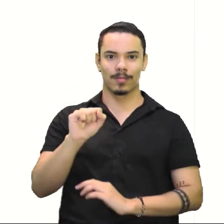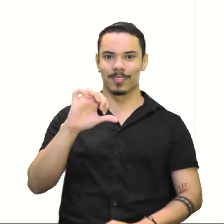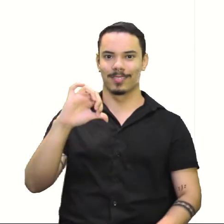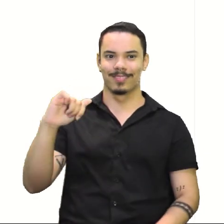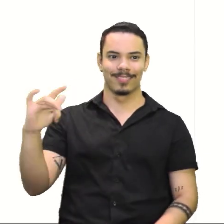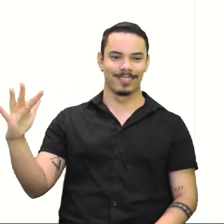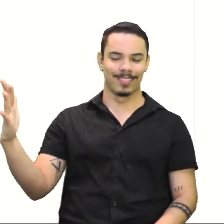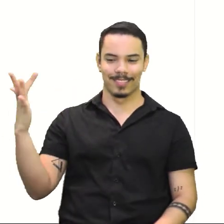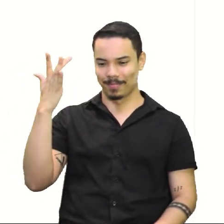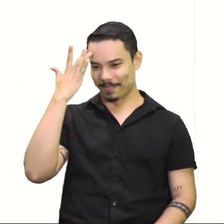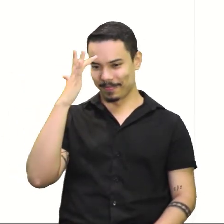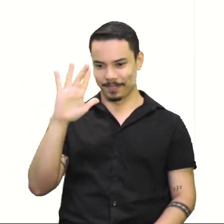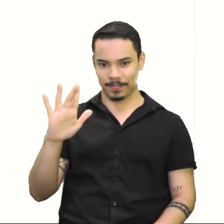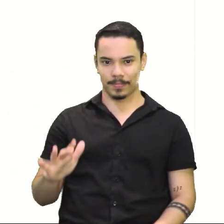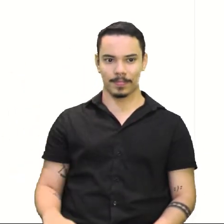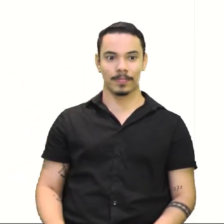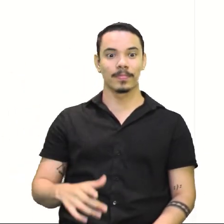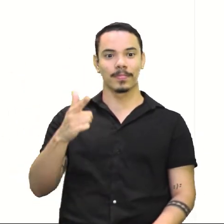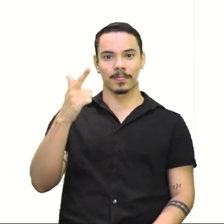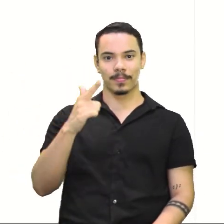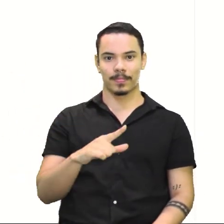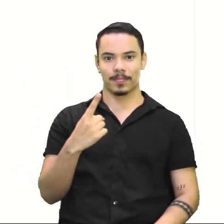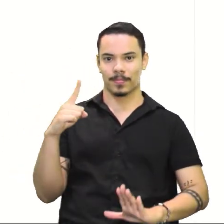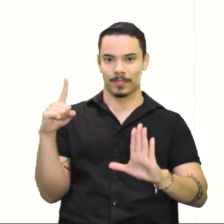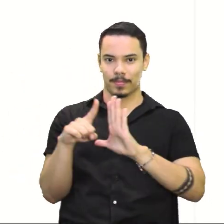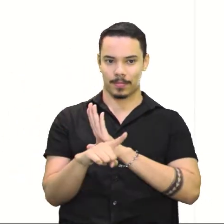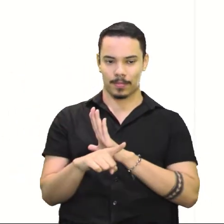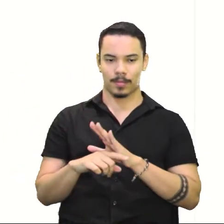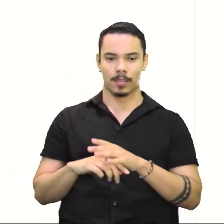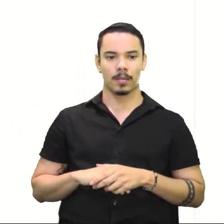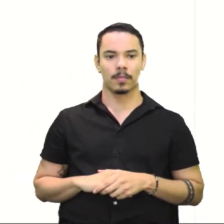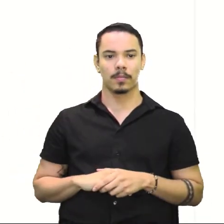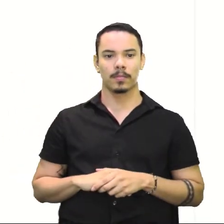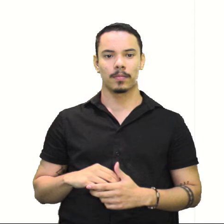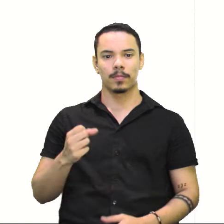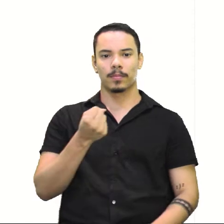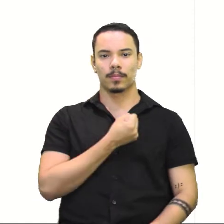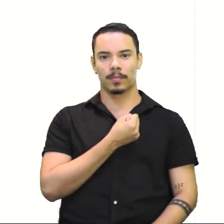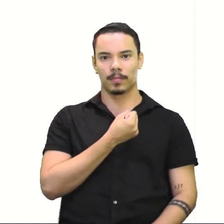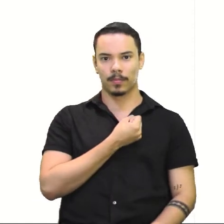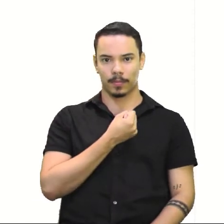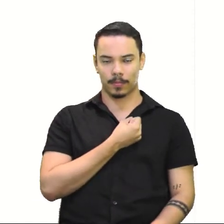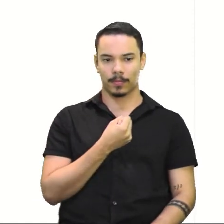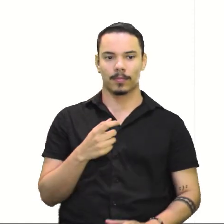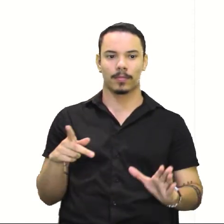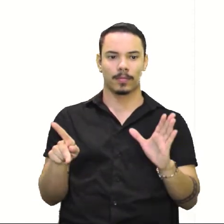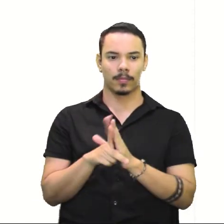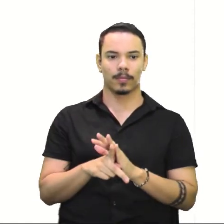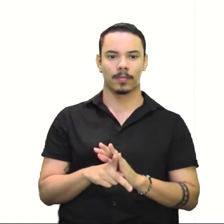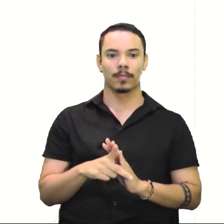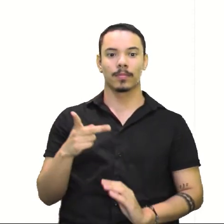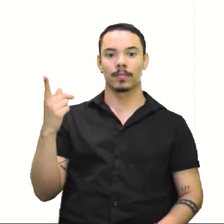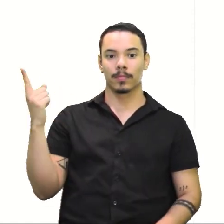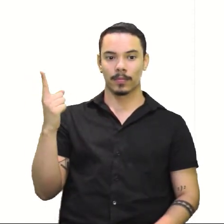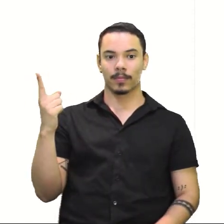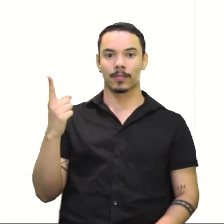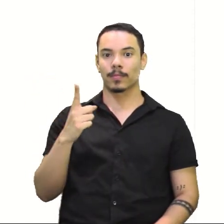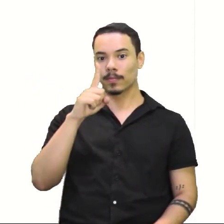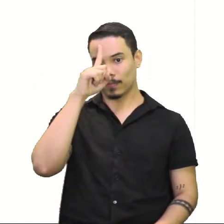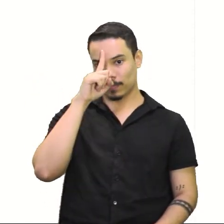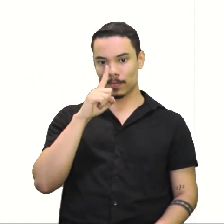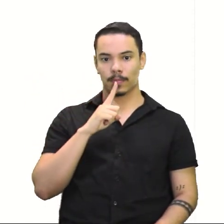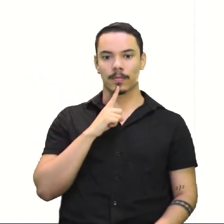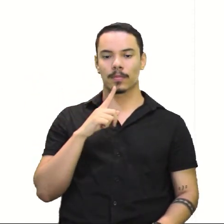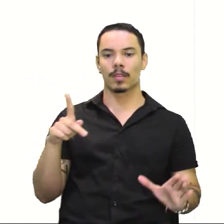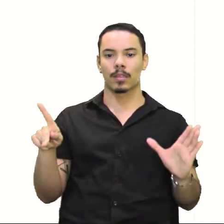9. Vamos lá, mais uma perguntinha. O valor numérico de P de x igual a x ao quadrado menos